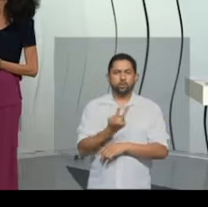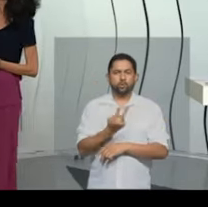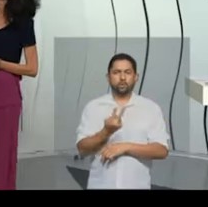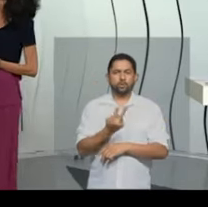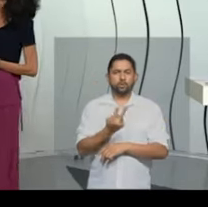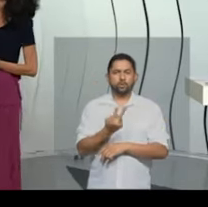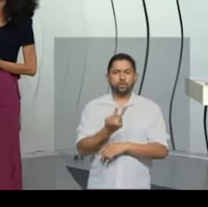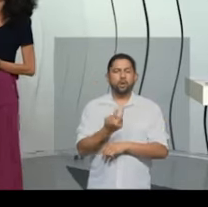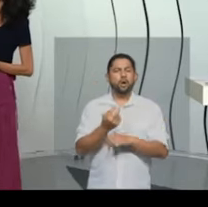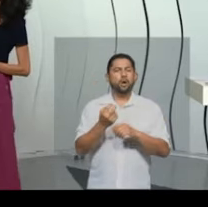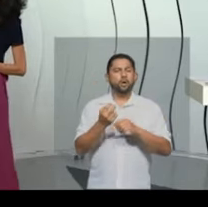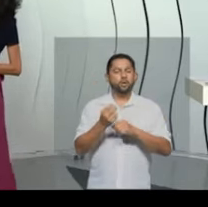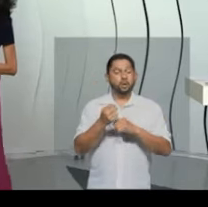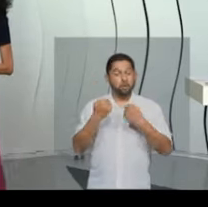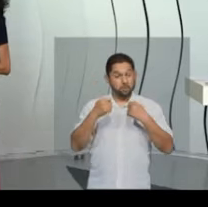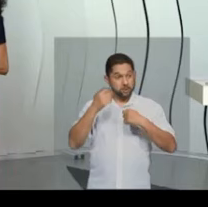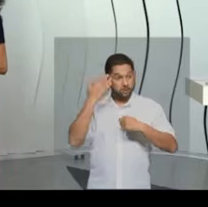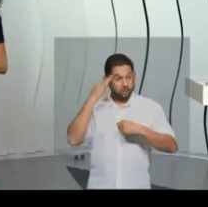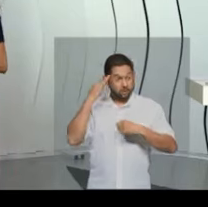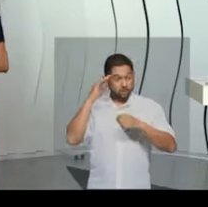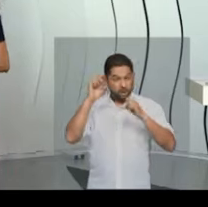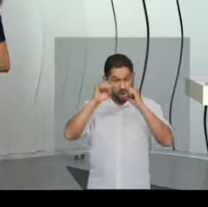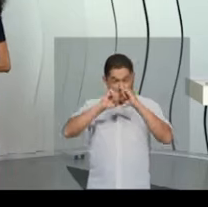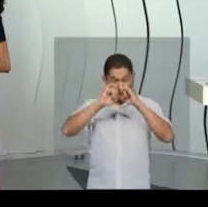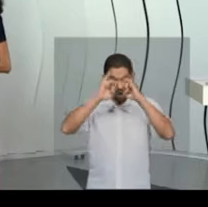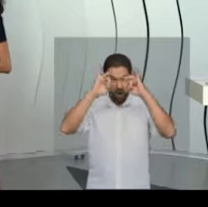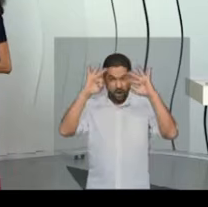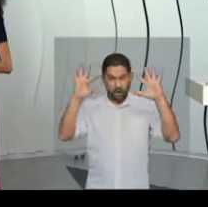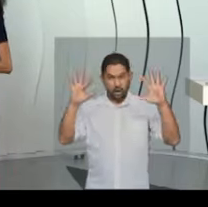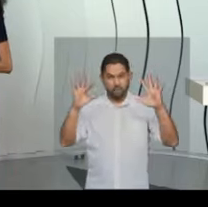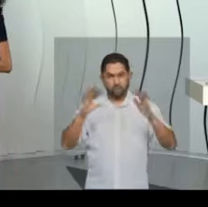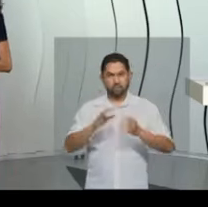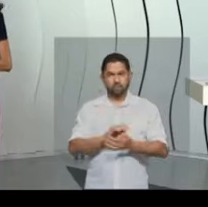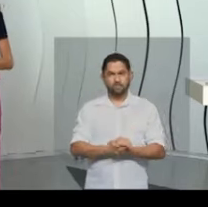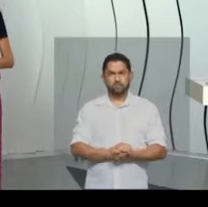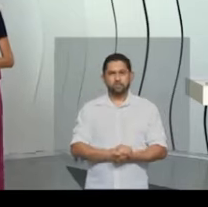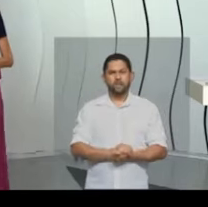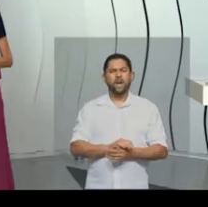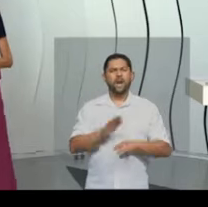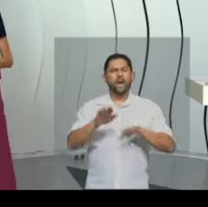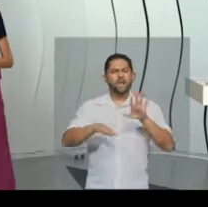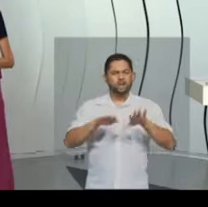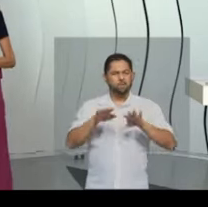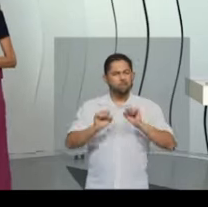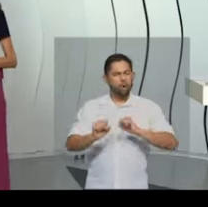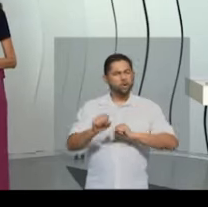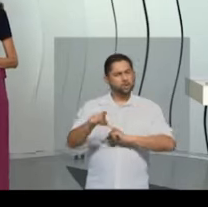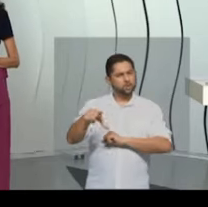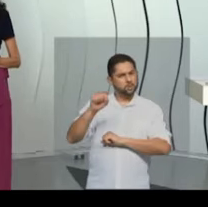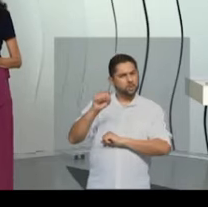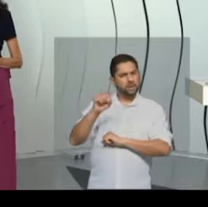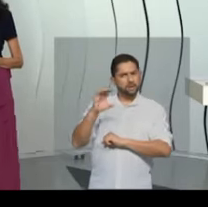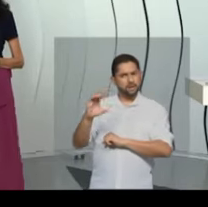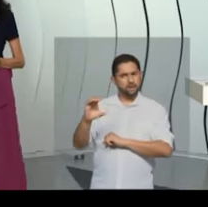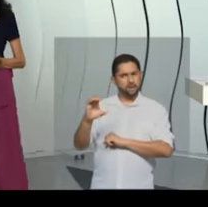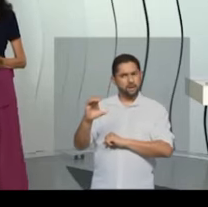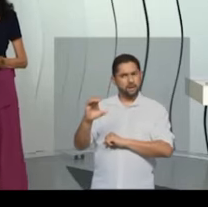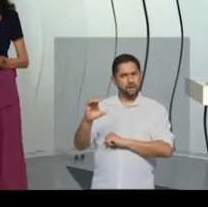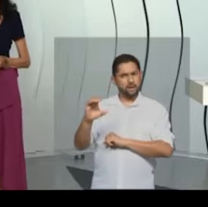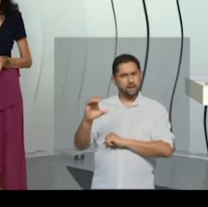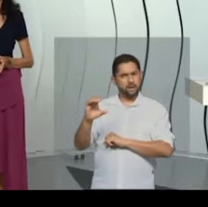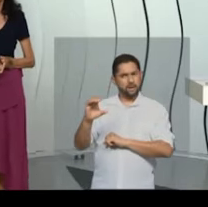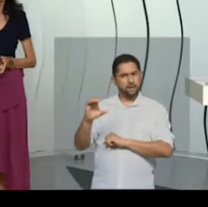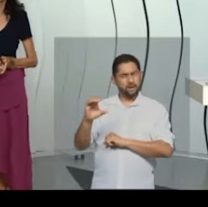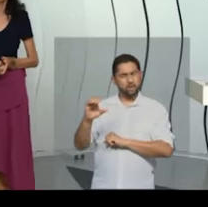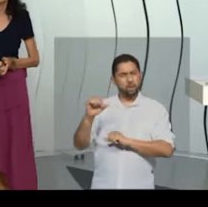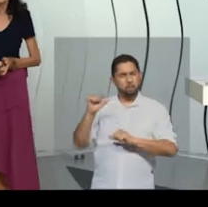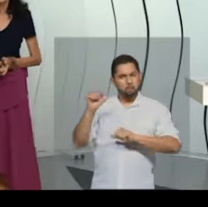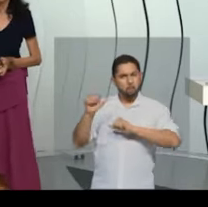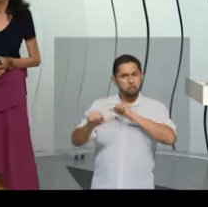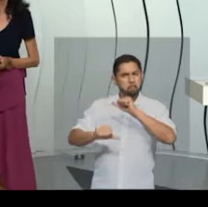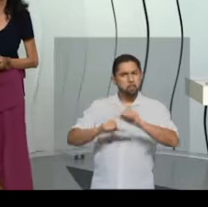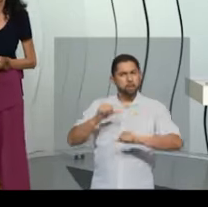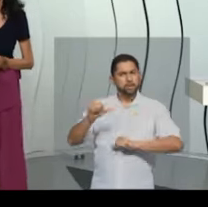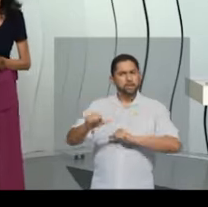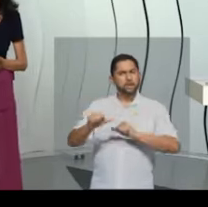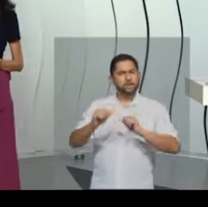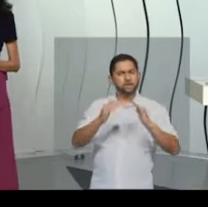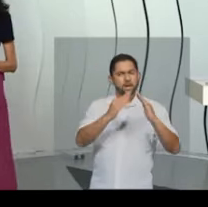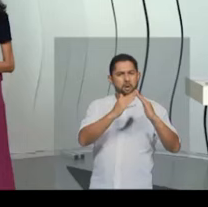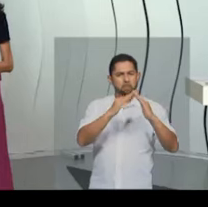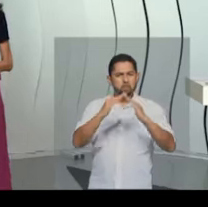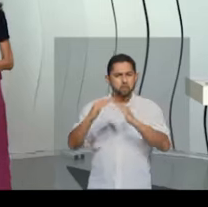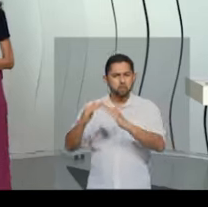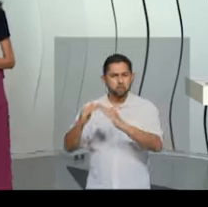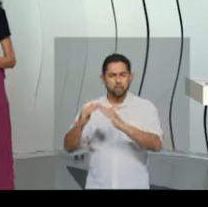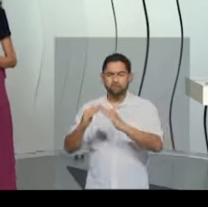achar que a resposta correta é letra C, as reformas urbanas. Você tem